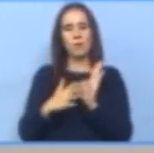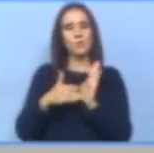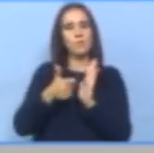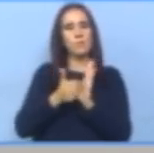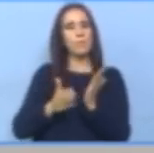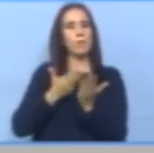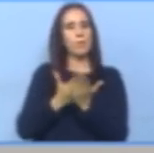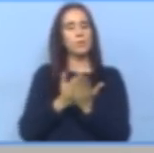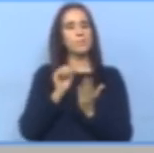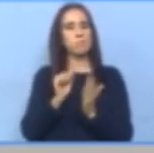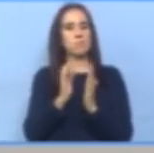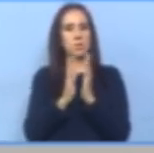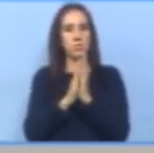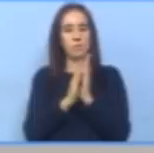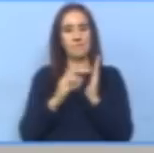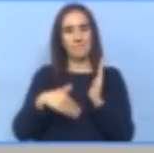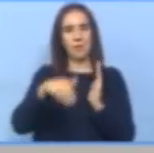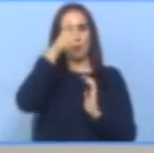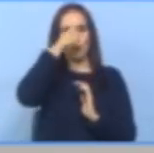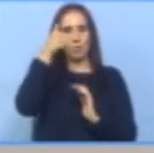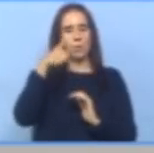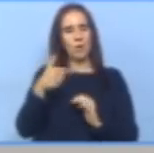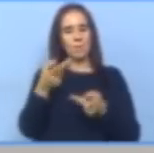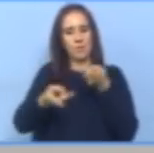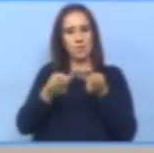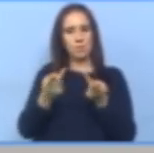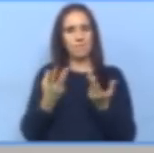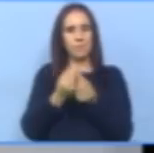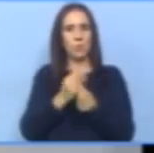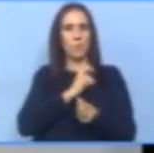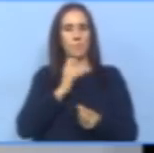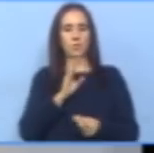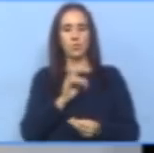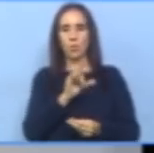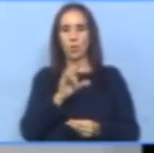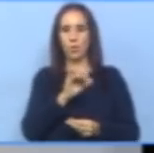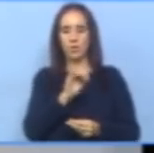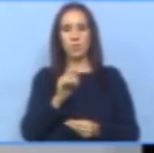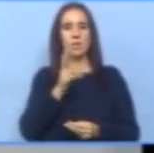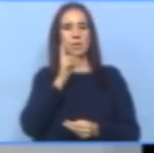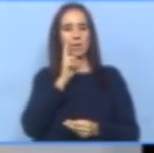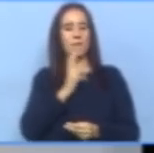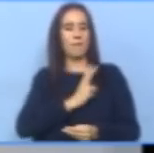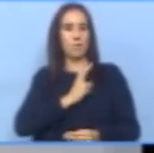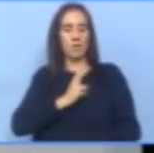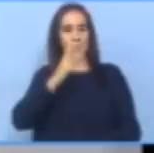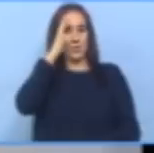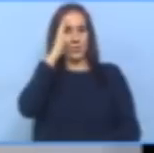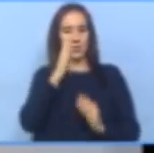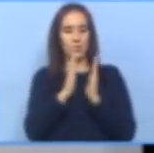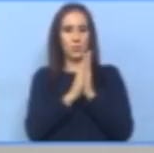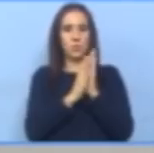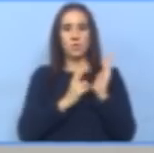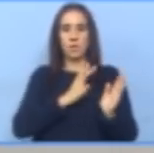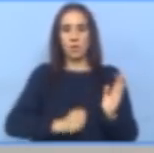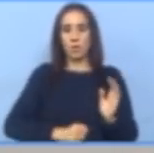propostos para as Eucaristias deste domingo e que agora analisamos com o Padre João Lourenço, diretor da Faculdade de Teologia da Universidade Católica